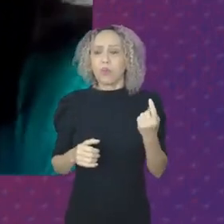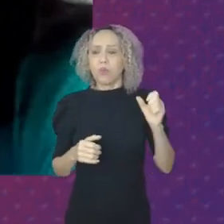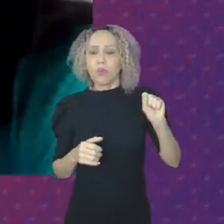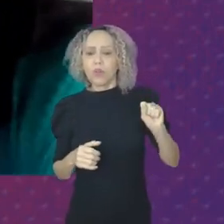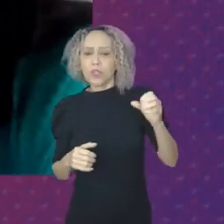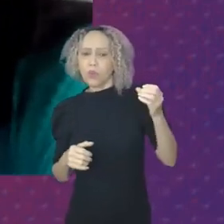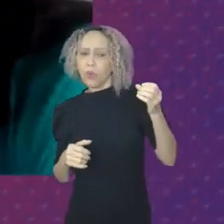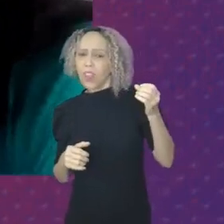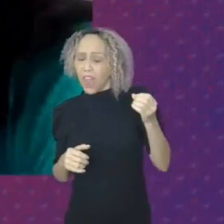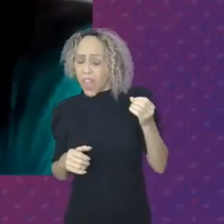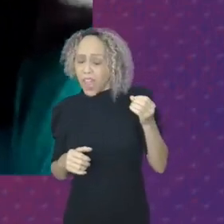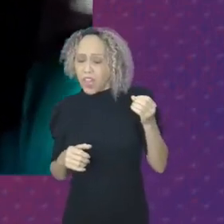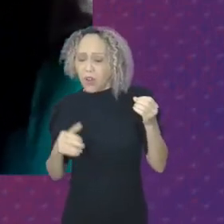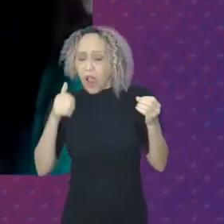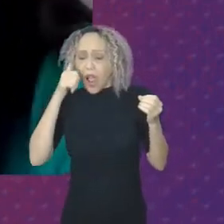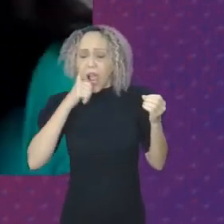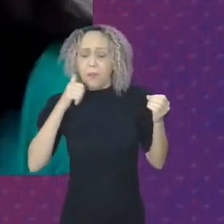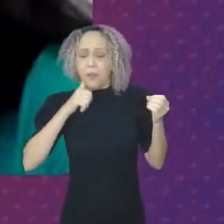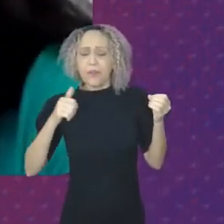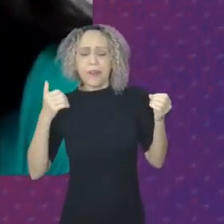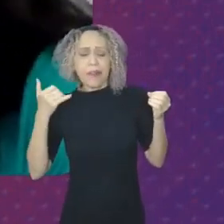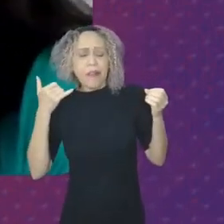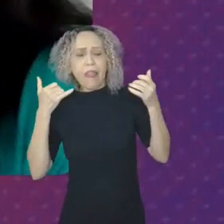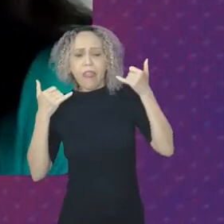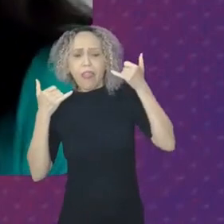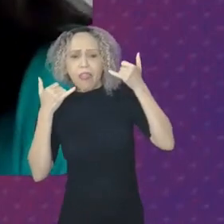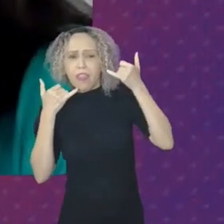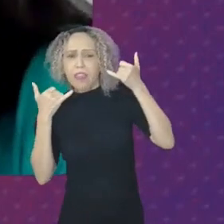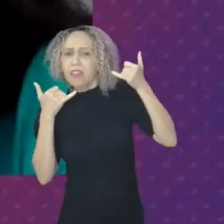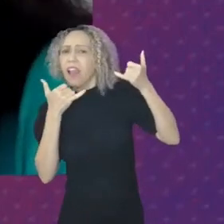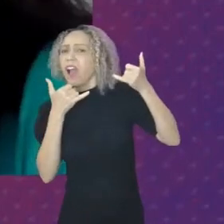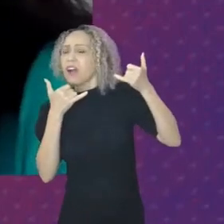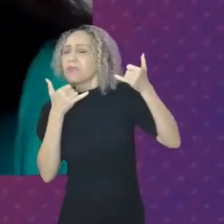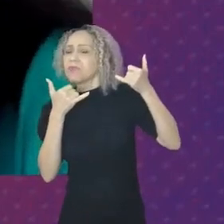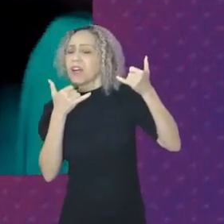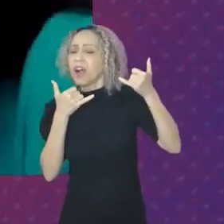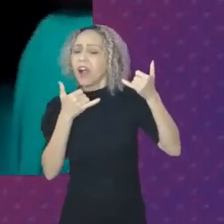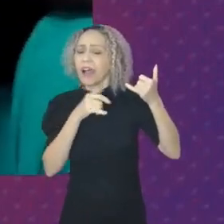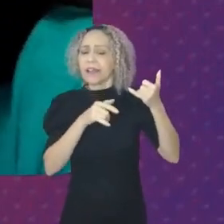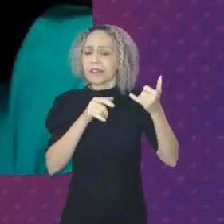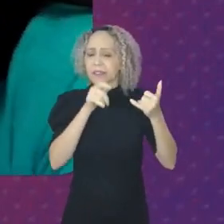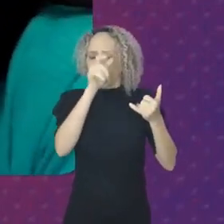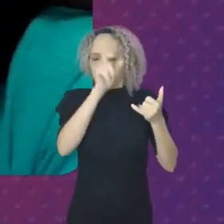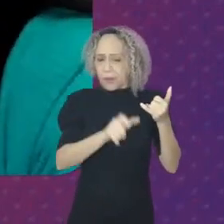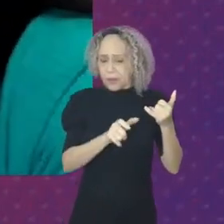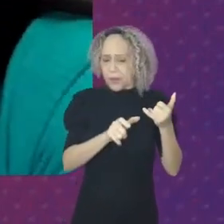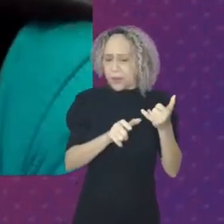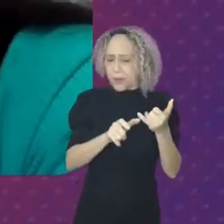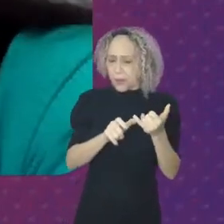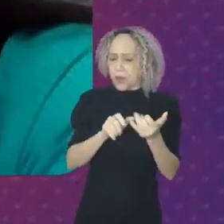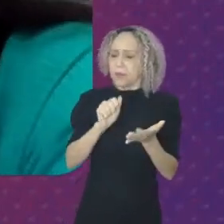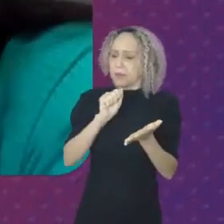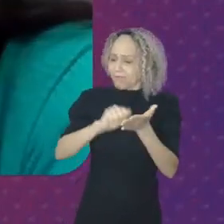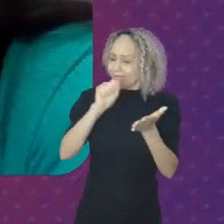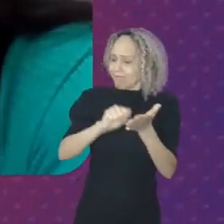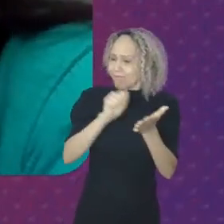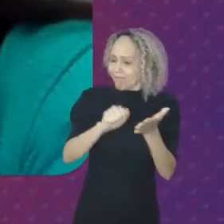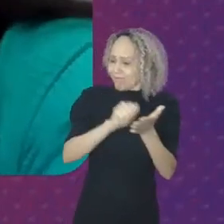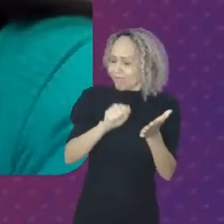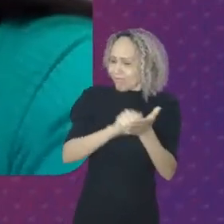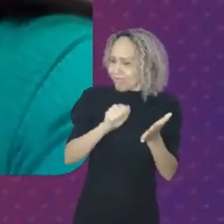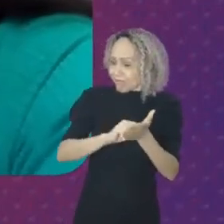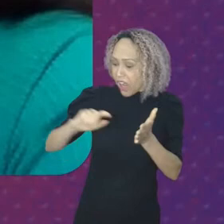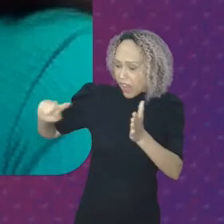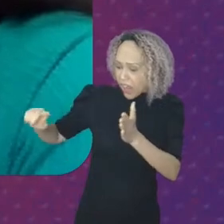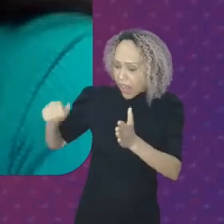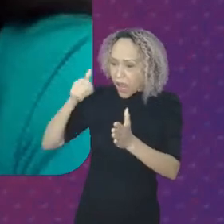obrigada a ouvir a denúncia, colher todos os dados necessários, registrar, porque aquele registro era importante